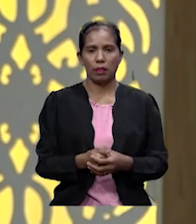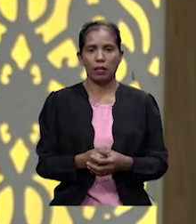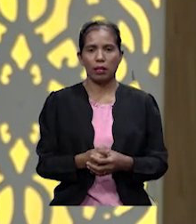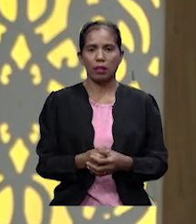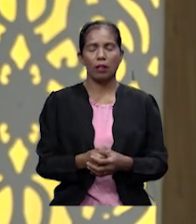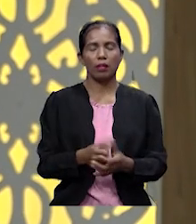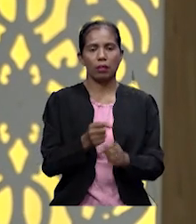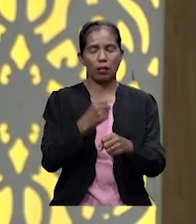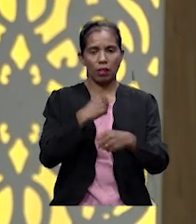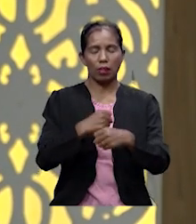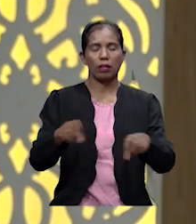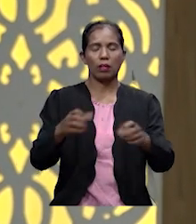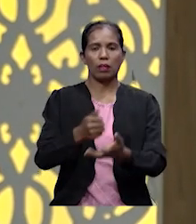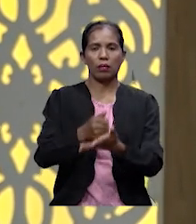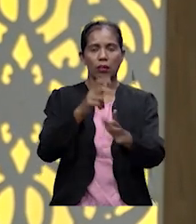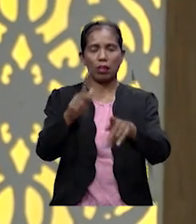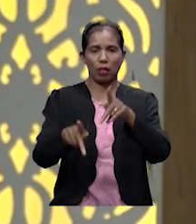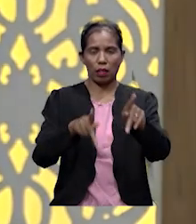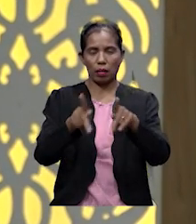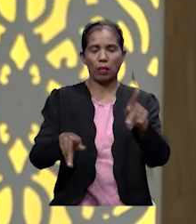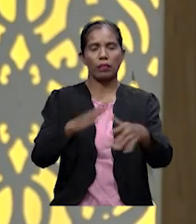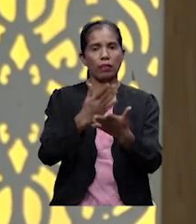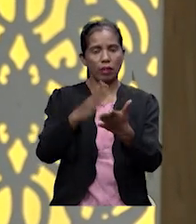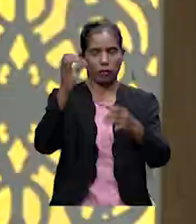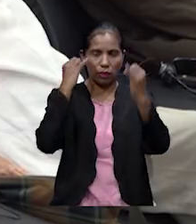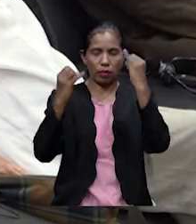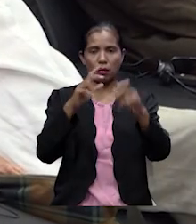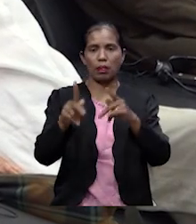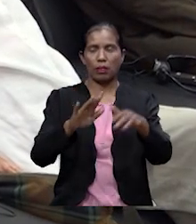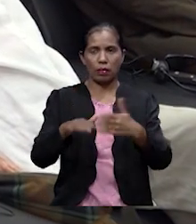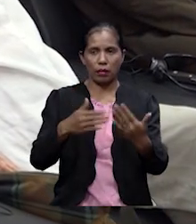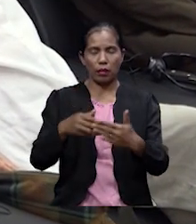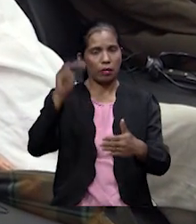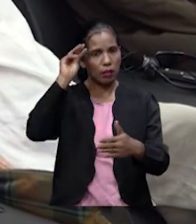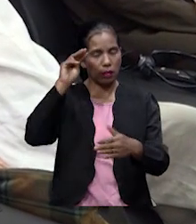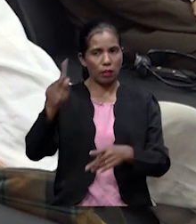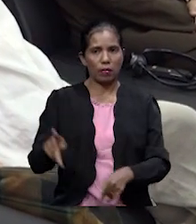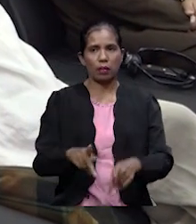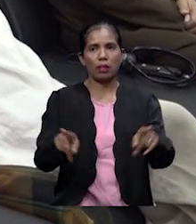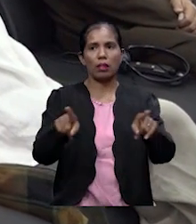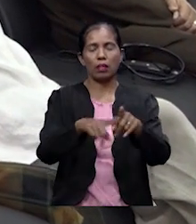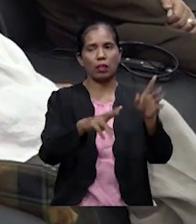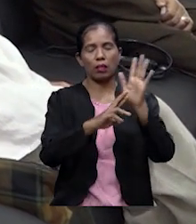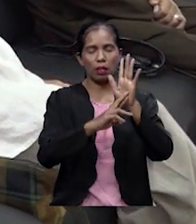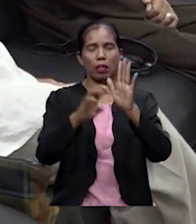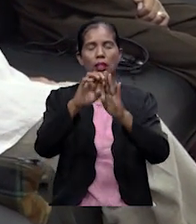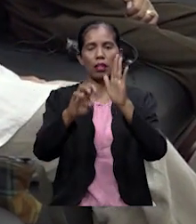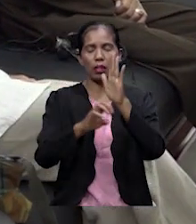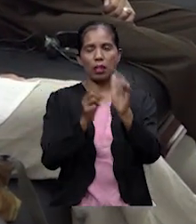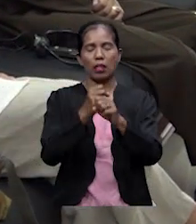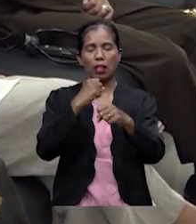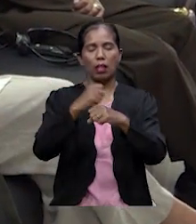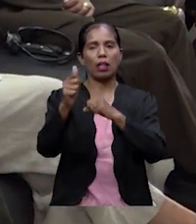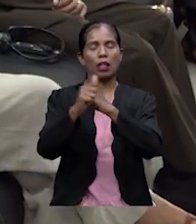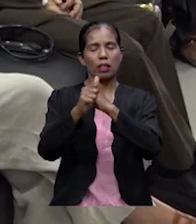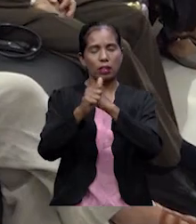fazer dessa ocasião ponto de partida para o futuro. Ministério Público nunca representa Estado, nem behala a ação